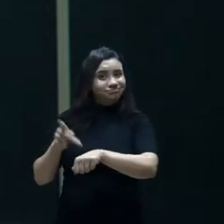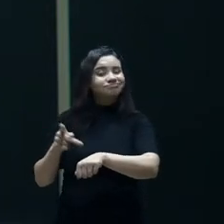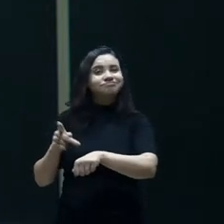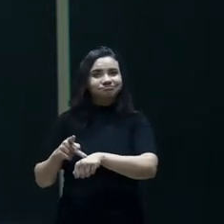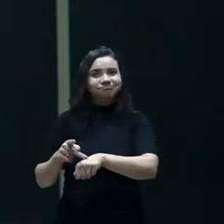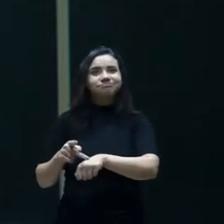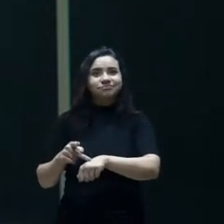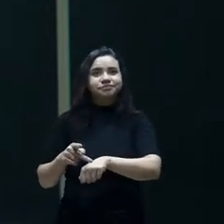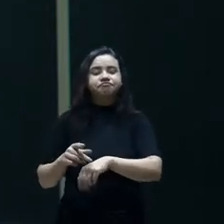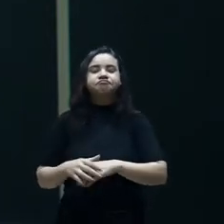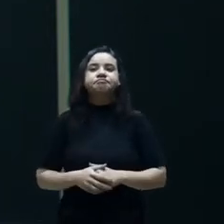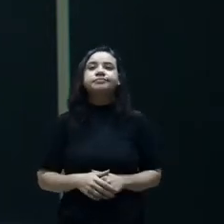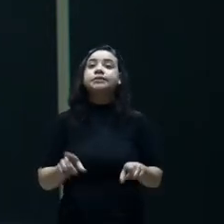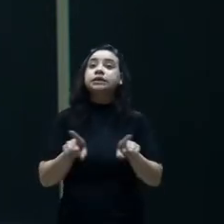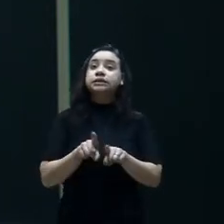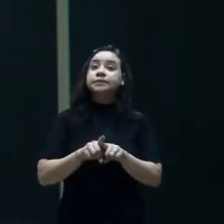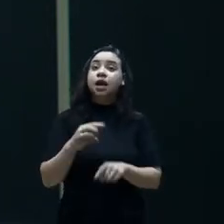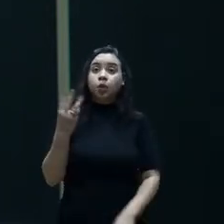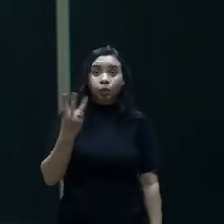Tem o solo que é espinhoso,